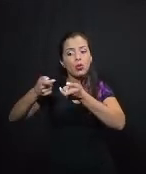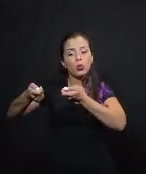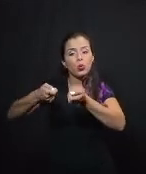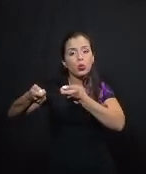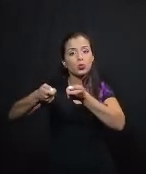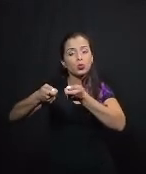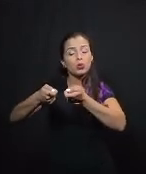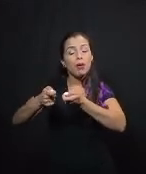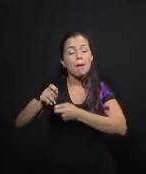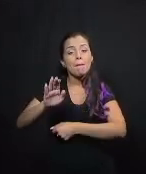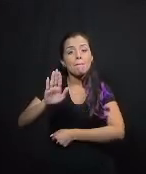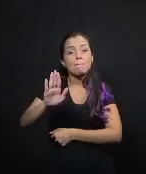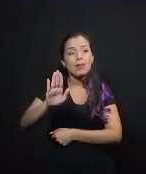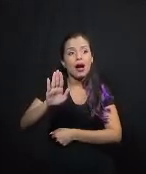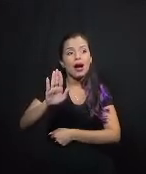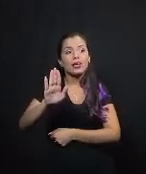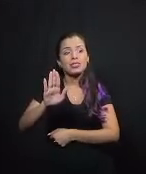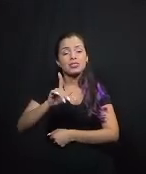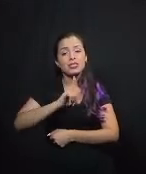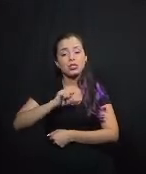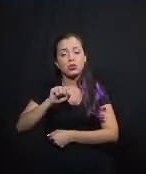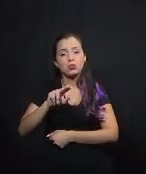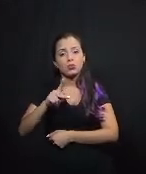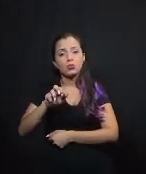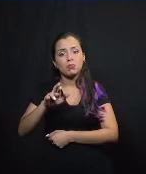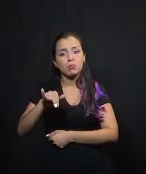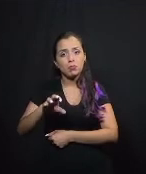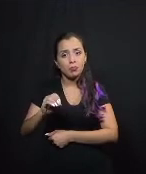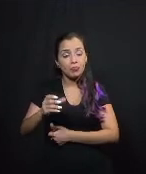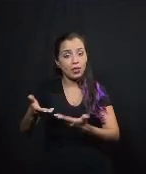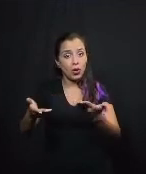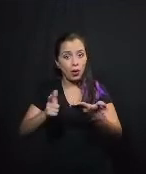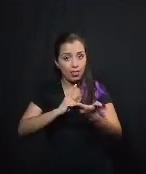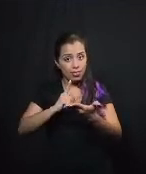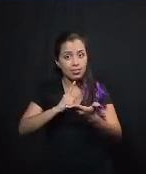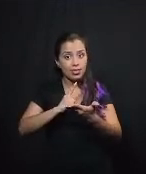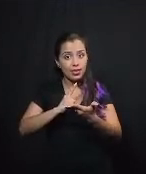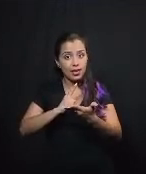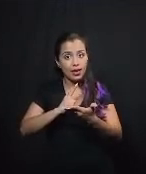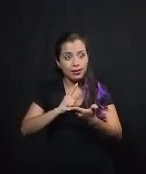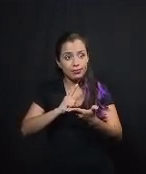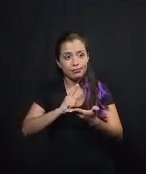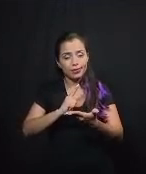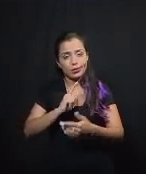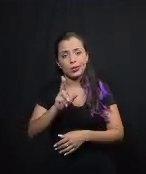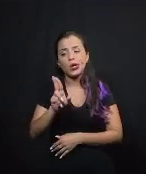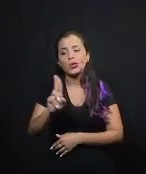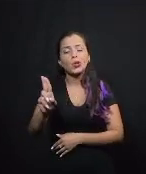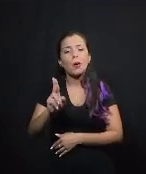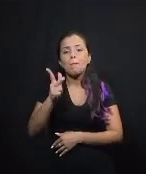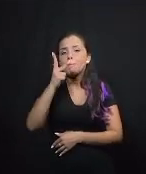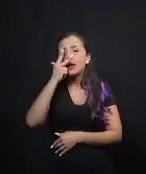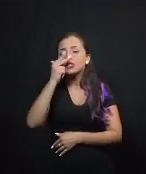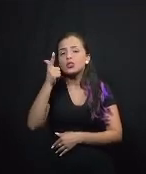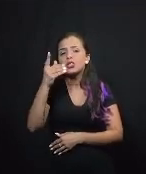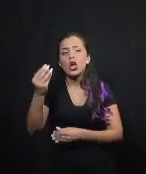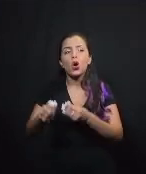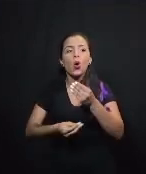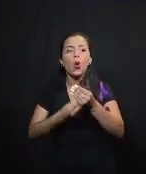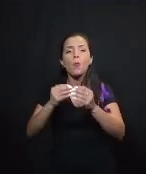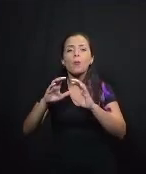nesse ministro do Supremo uma coisa inominável, como se houvesse